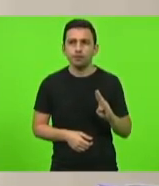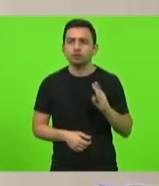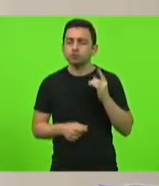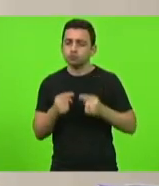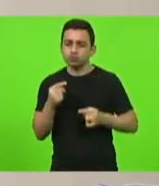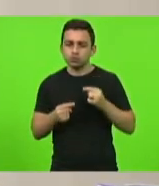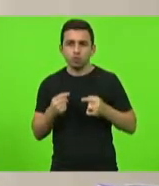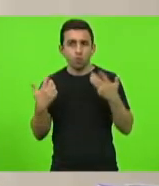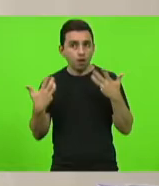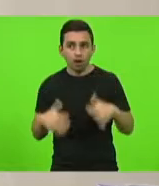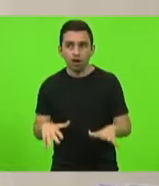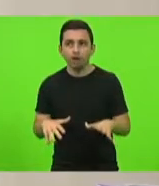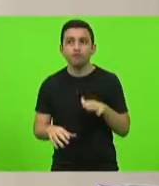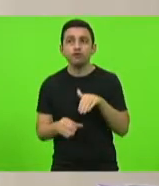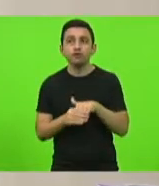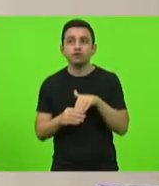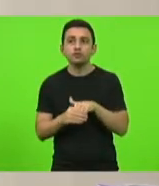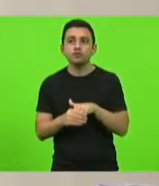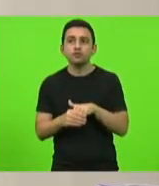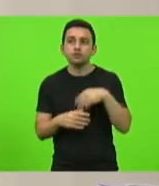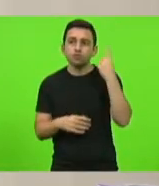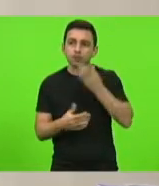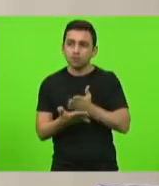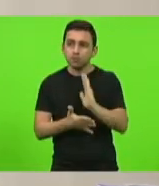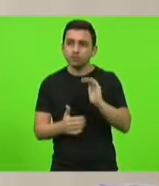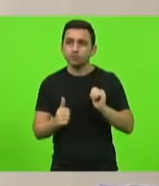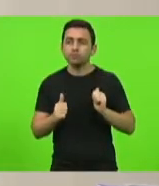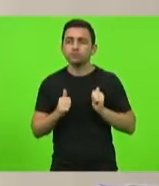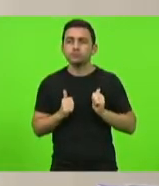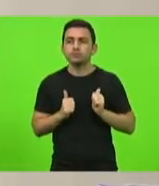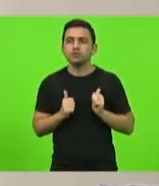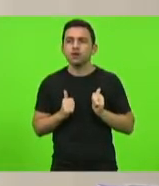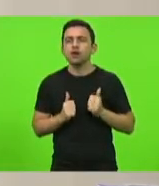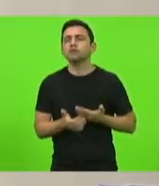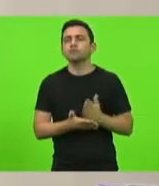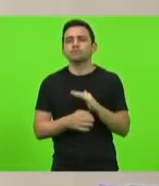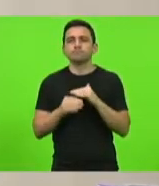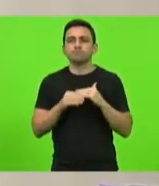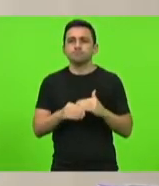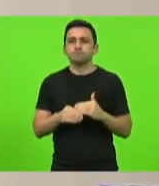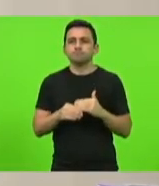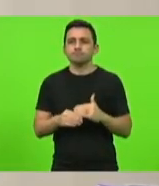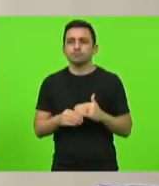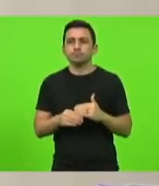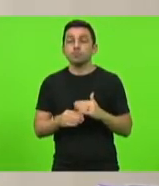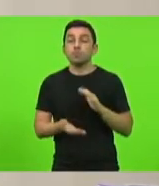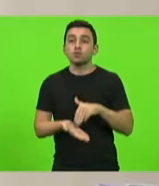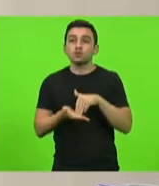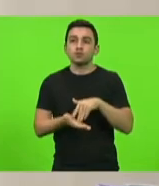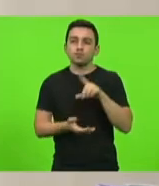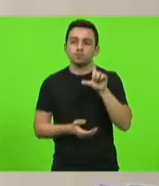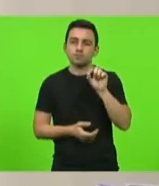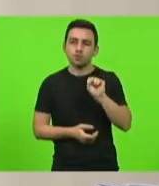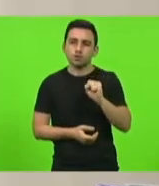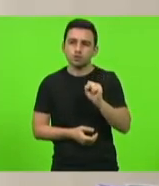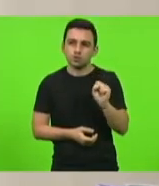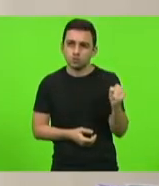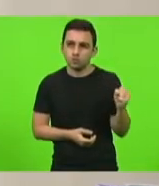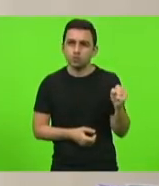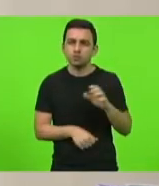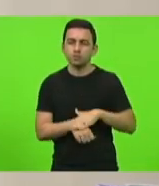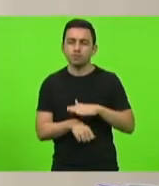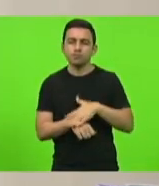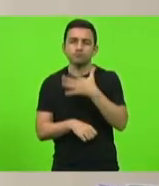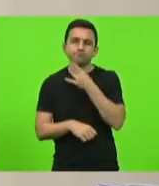queira discutir, em votação, deputados que aprovam, permaneçam como se encontram. Aprovado por unanimidade, moção 1088, autor deputado Valdir